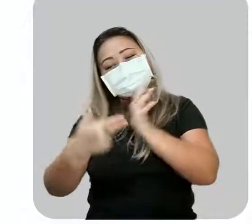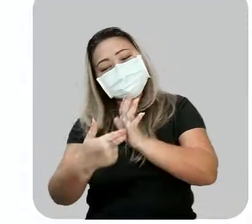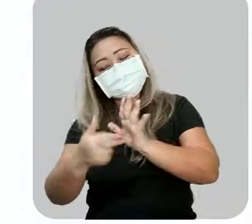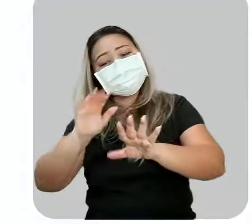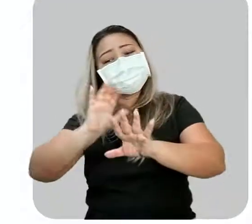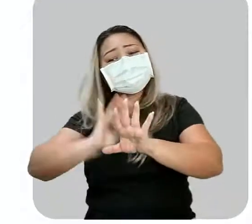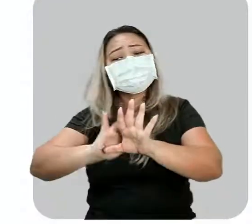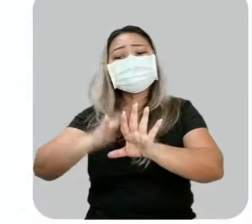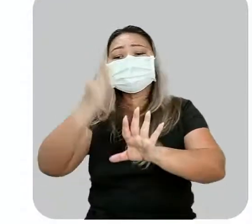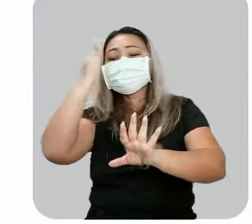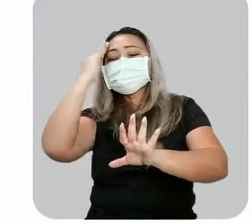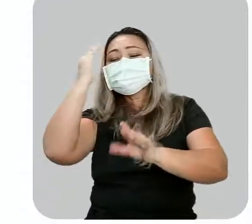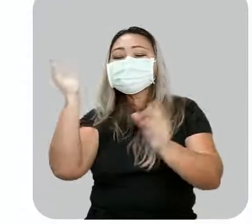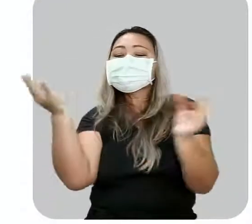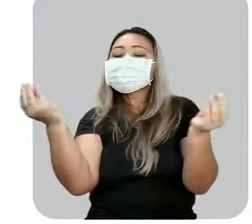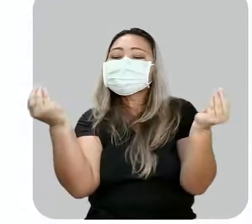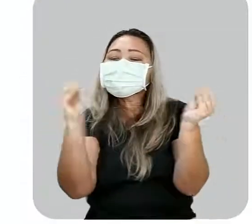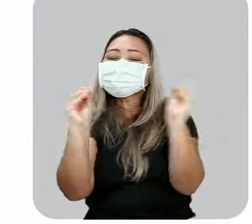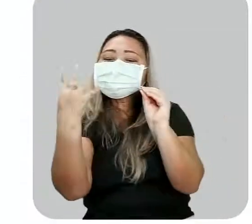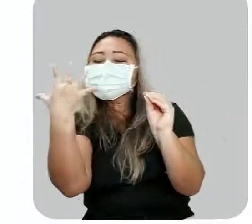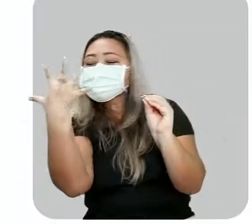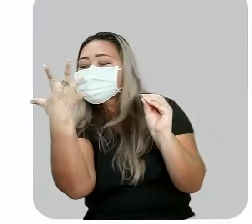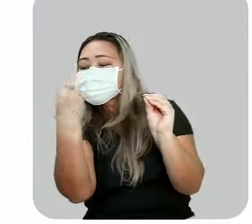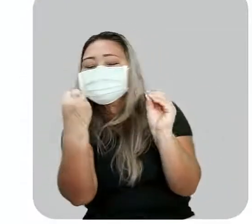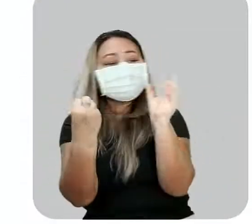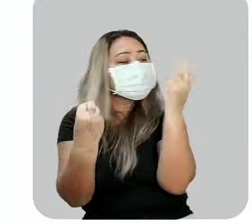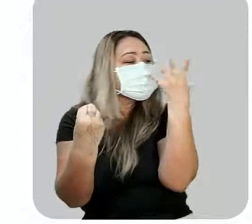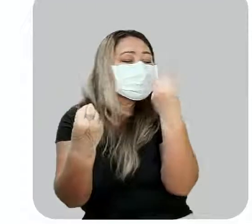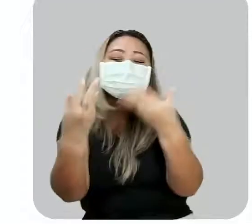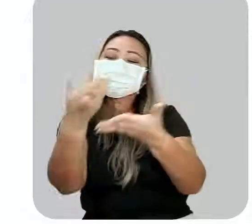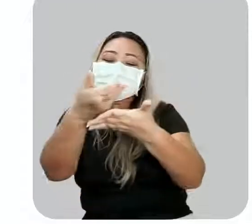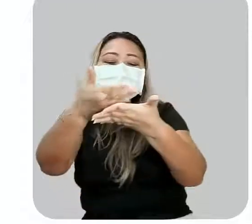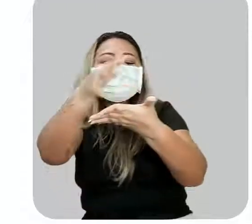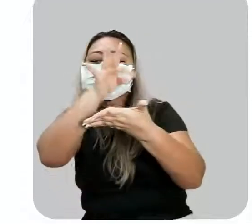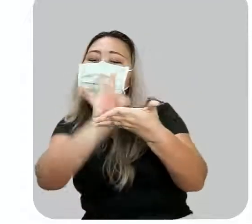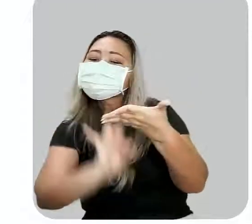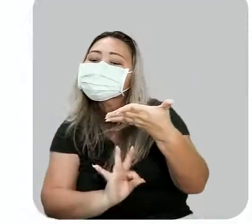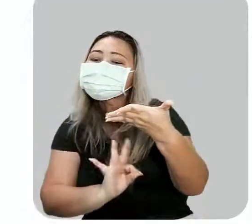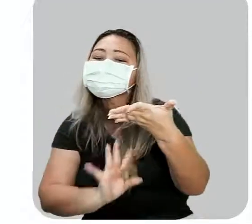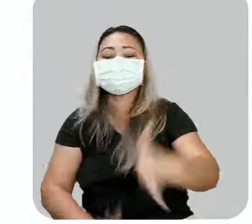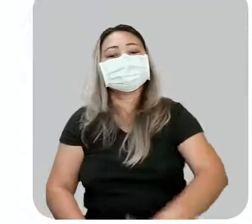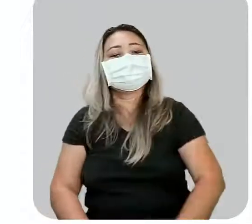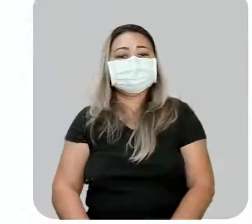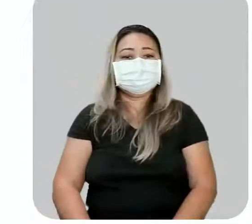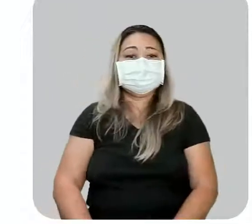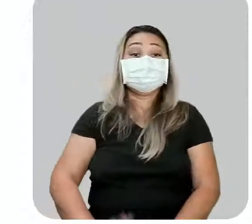figurado, só mesmo para embelezar o seu texto.